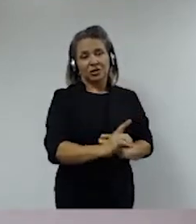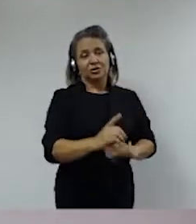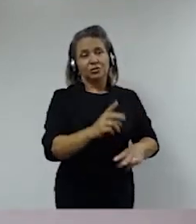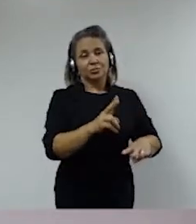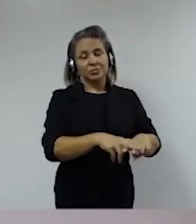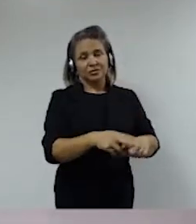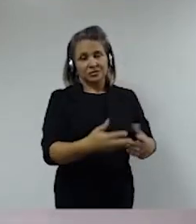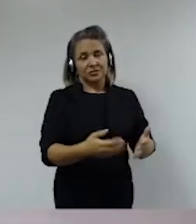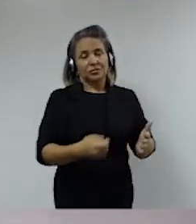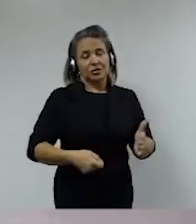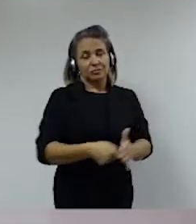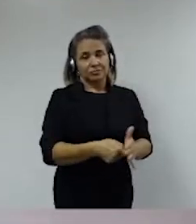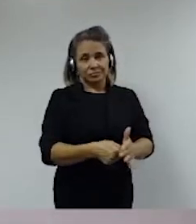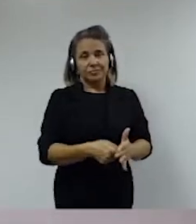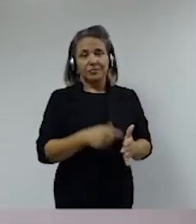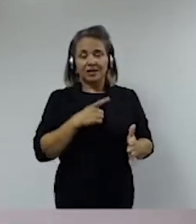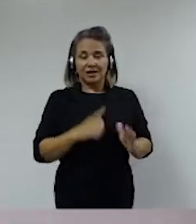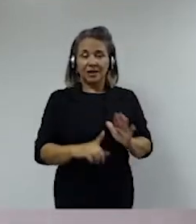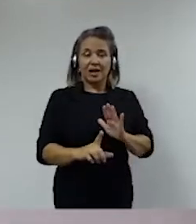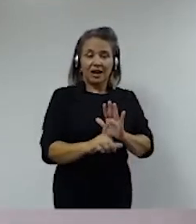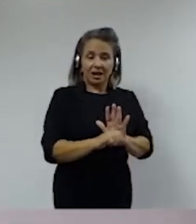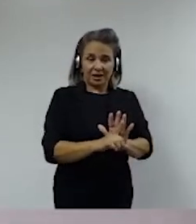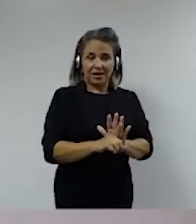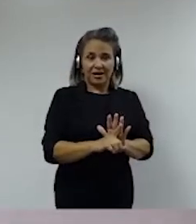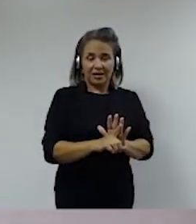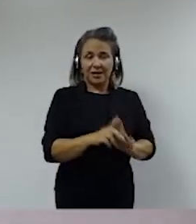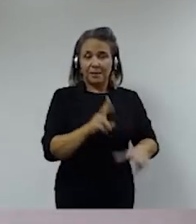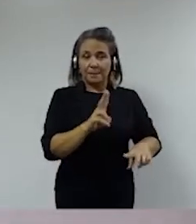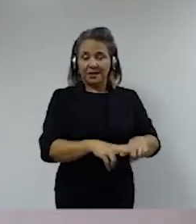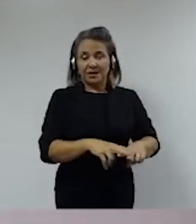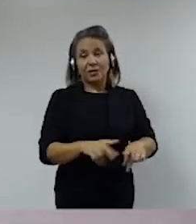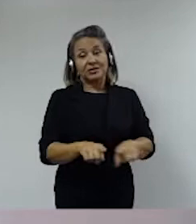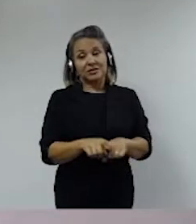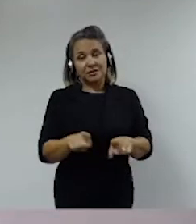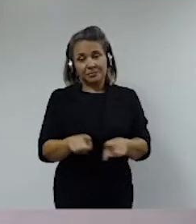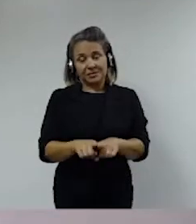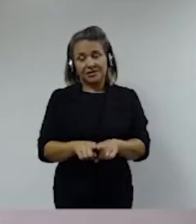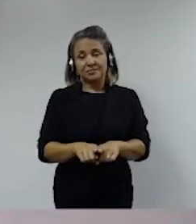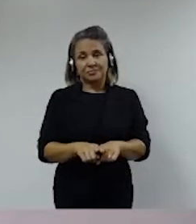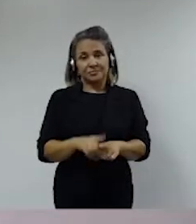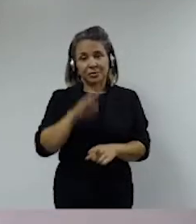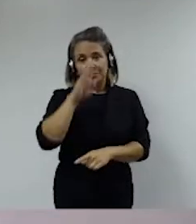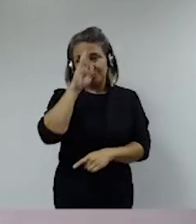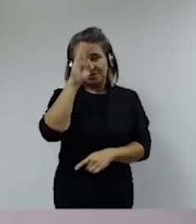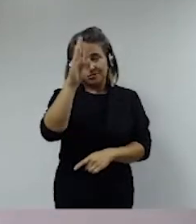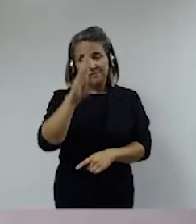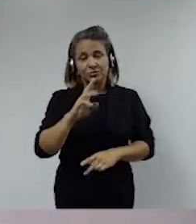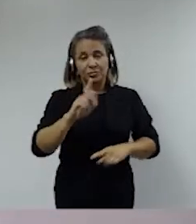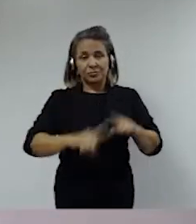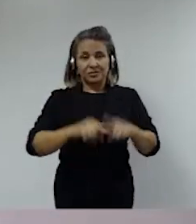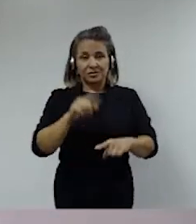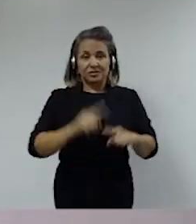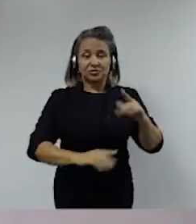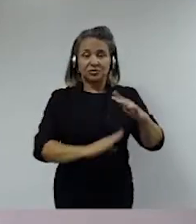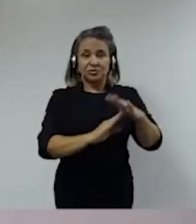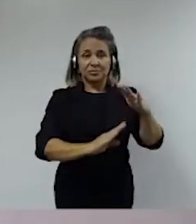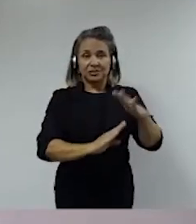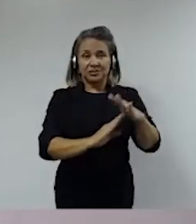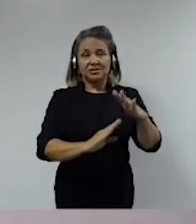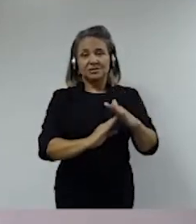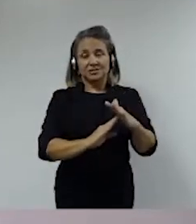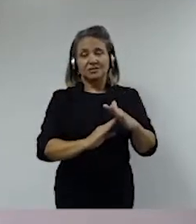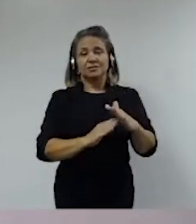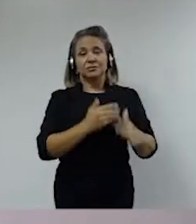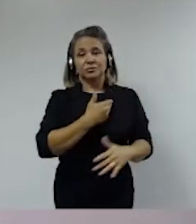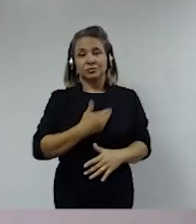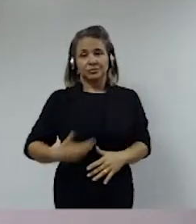além de aplicar a lei penal, ele também primordialmente serve, melhor dizendo, como um instrumento de limitação do poder punitivo do